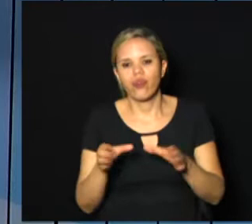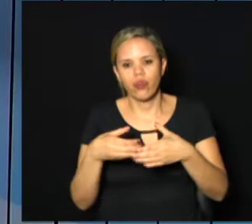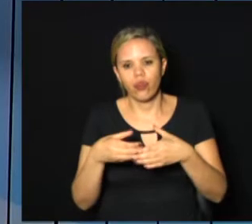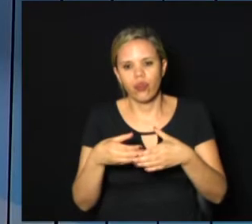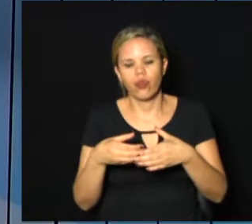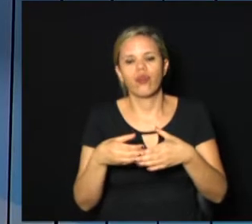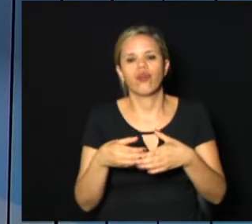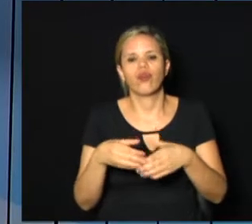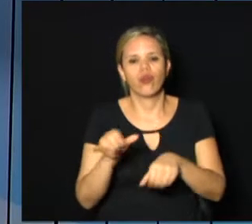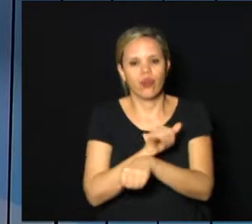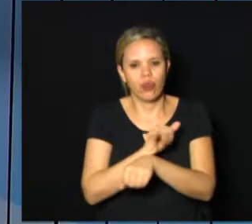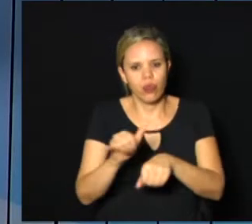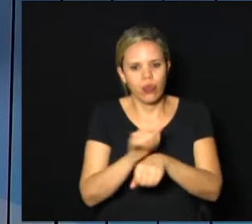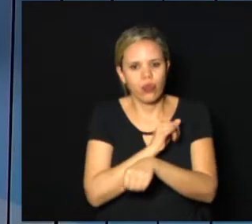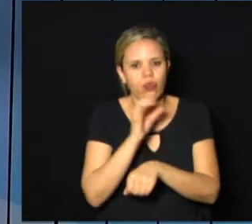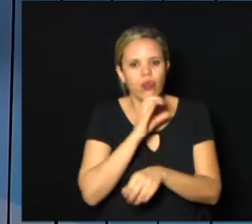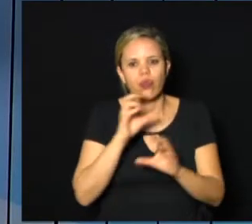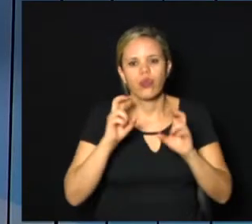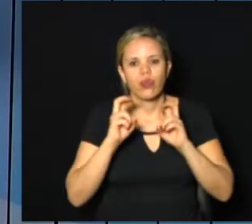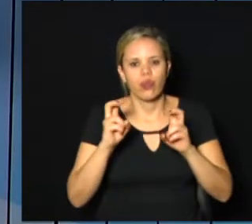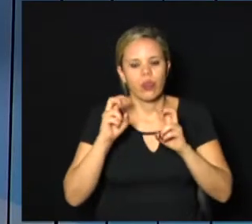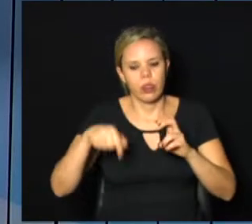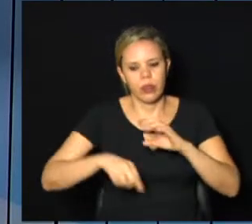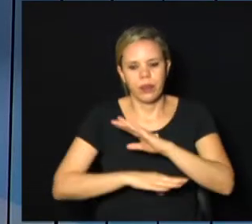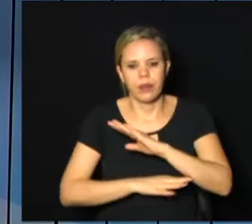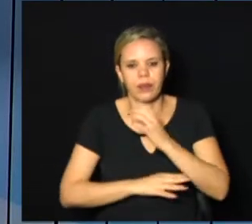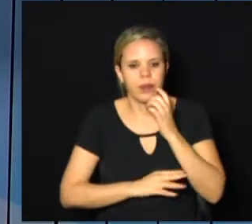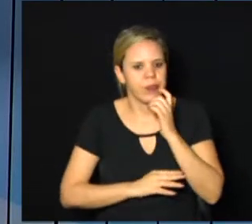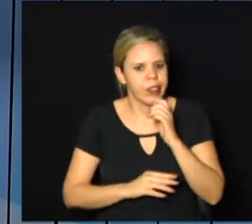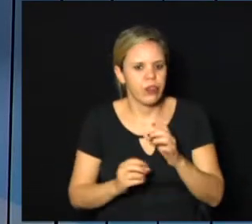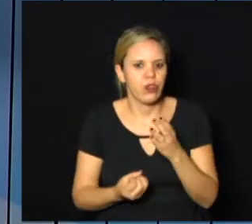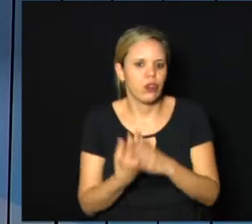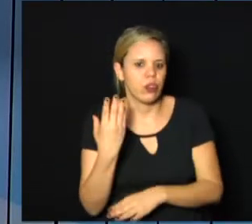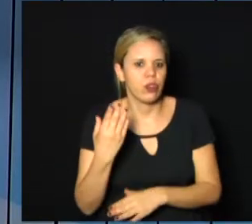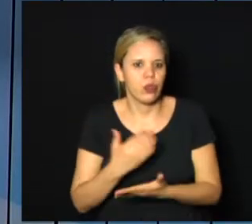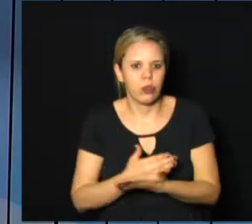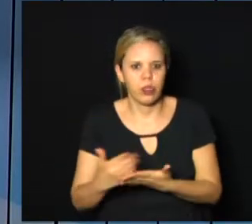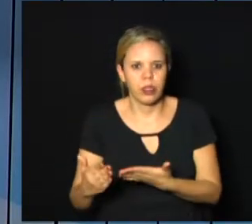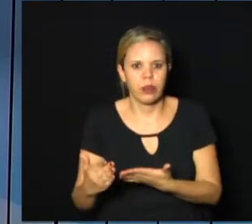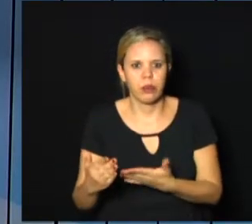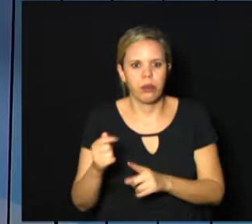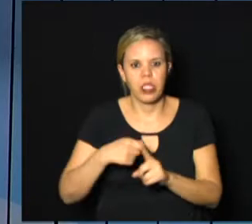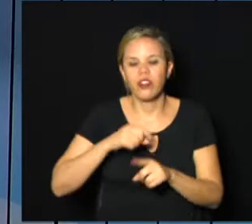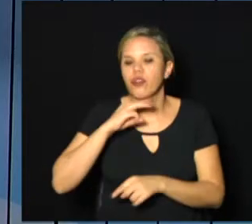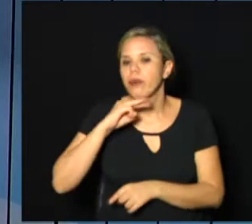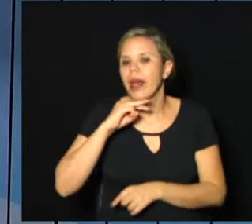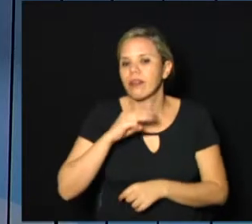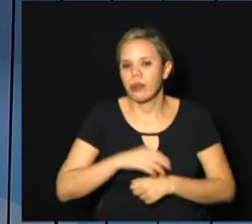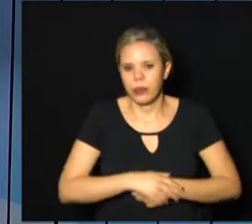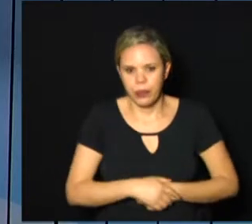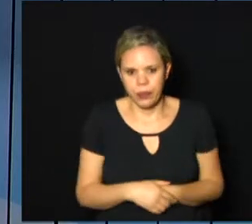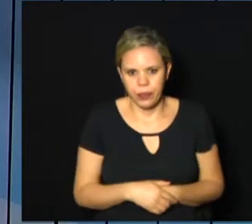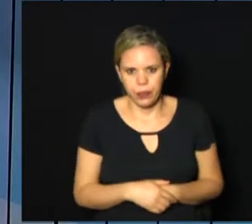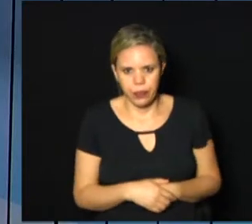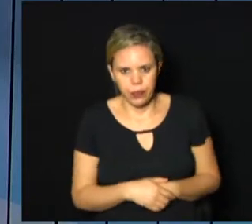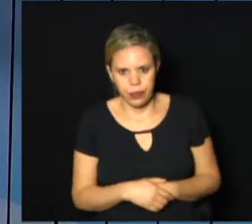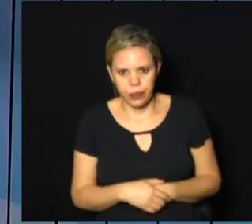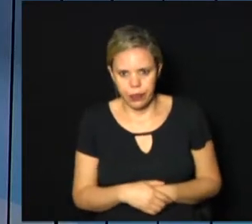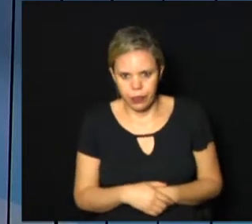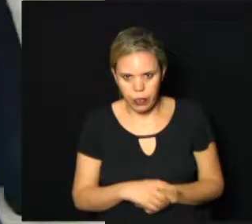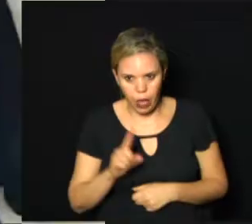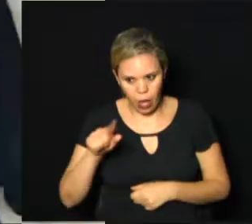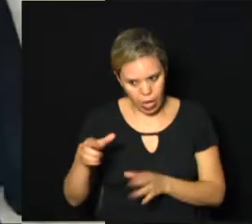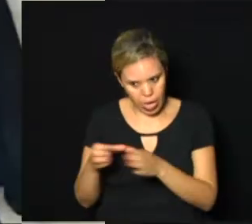Planejamento Estratégico de Emergência aqui para o Legislativo, que foi criado no início de março?